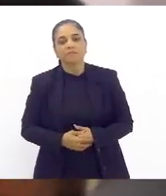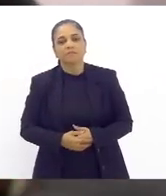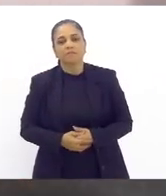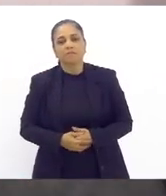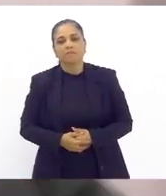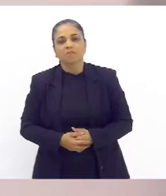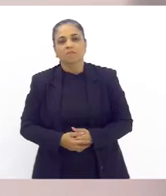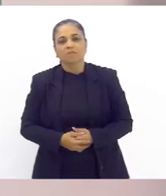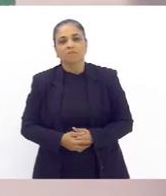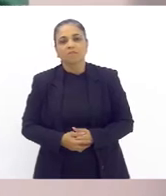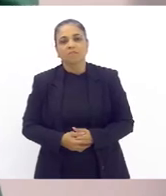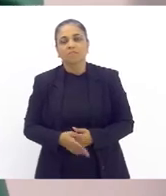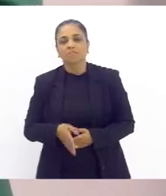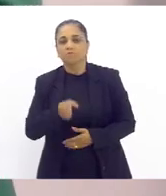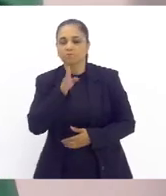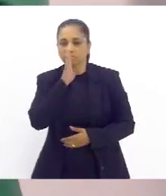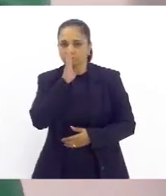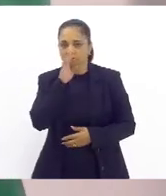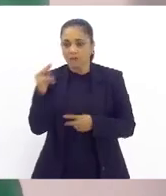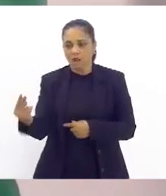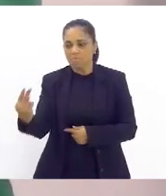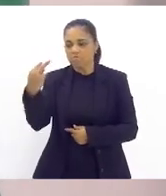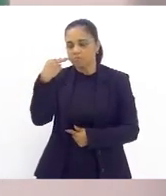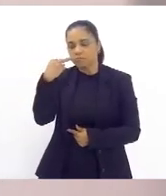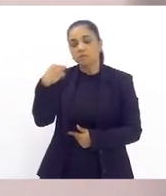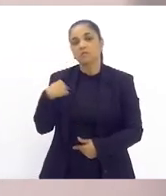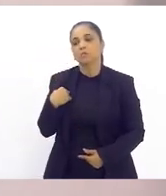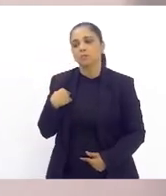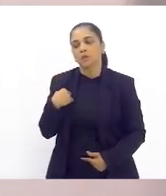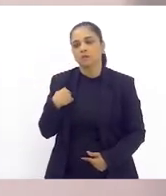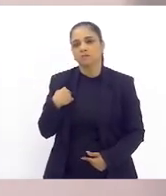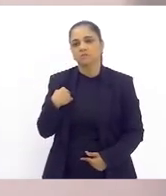e vou silenciar até aquela preste atenção